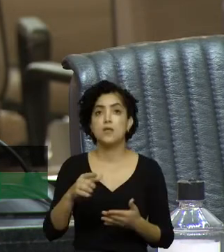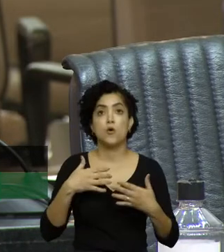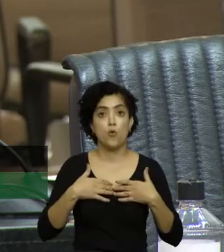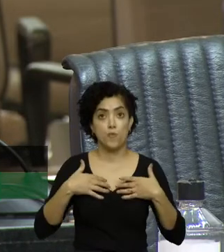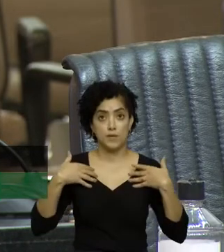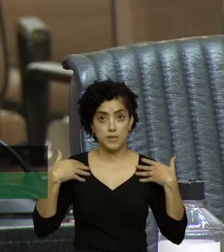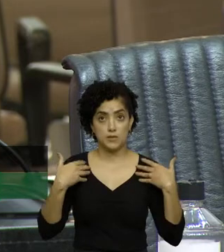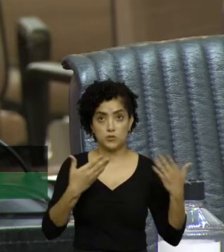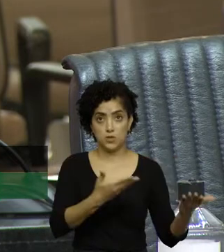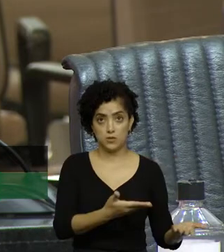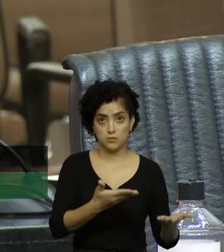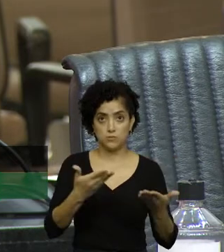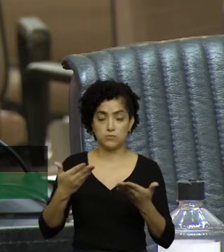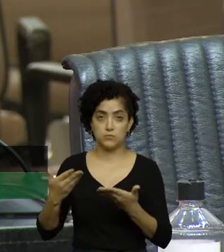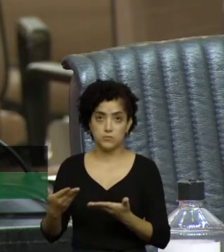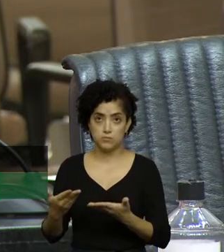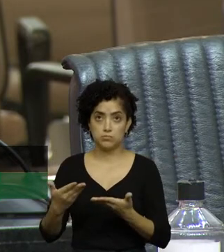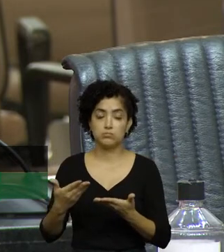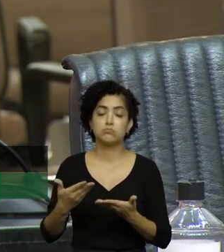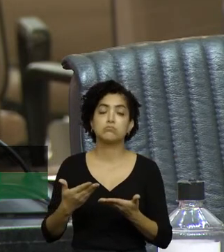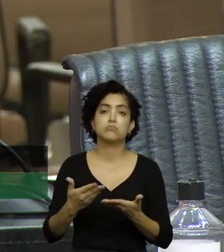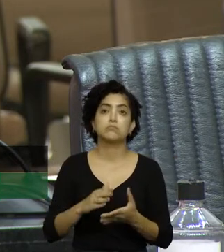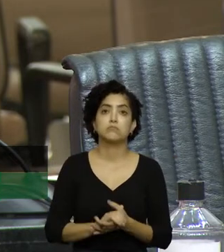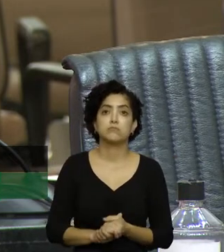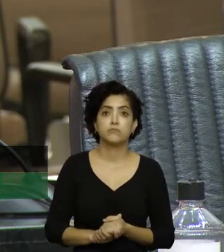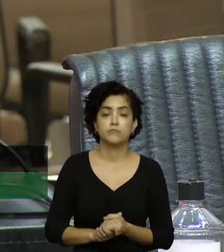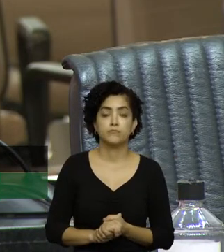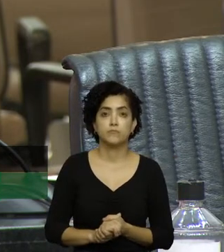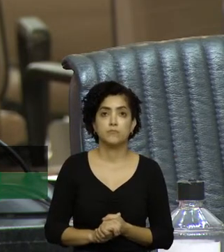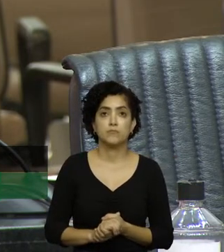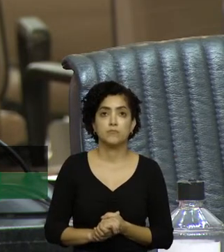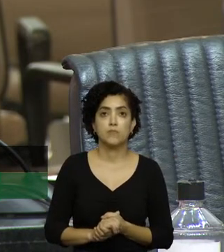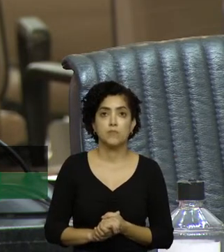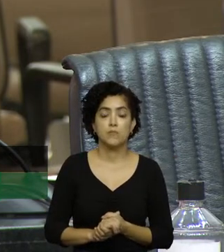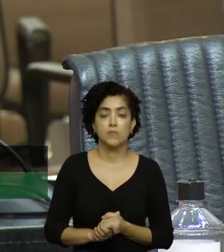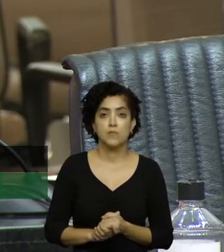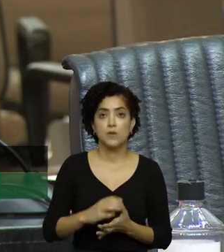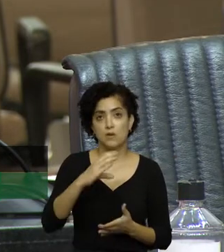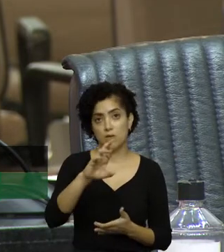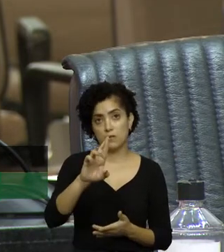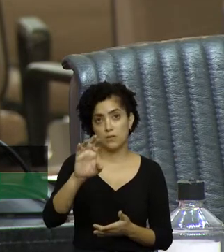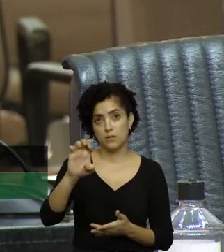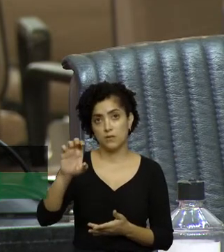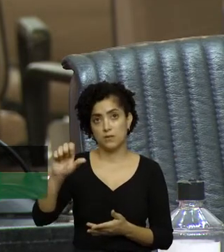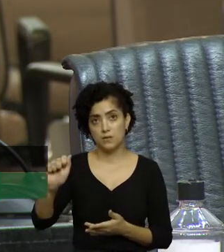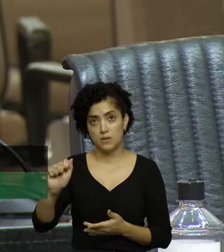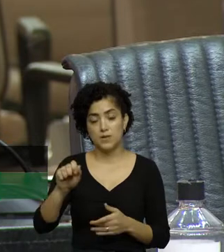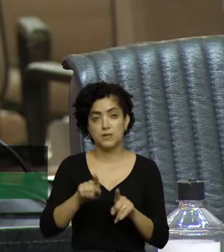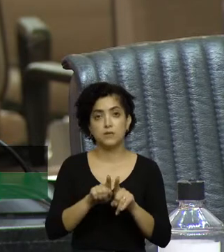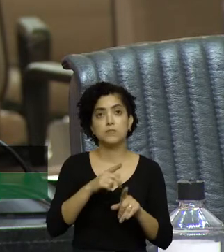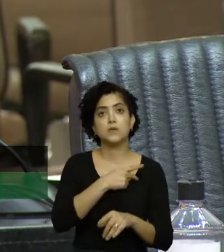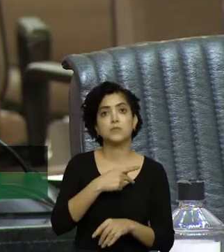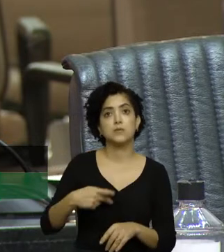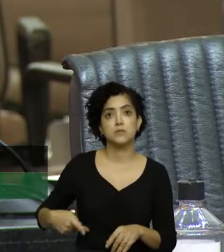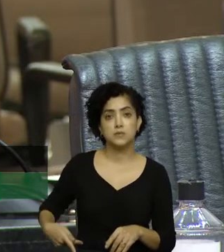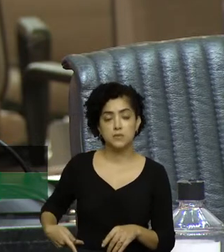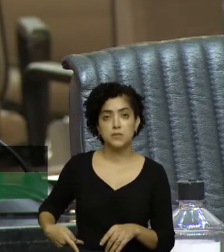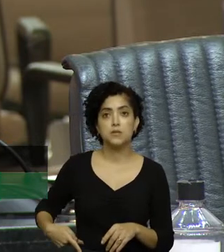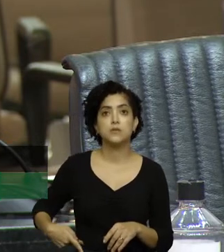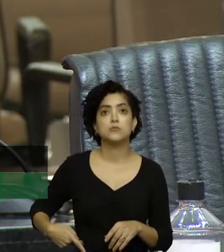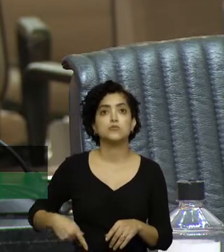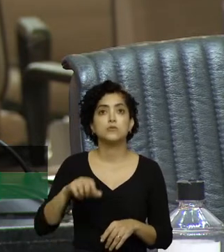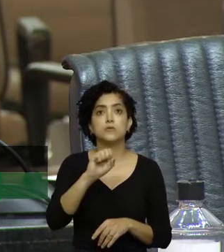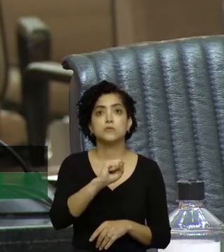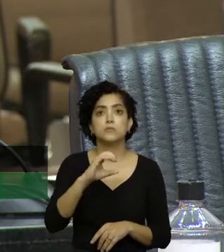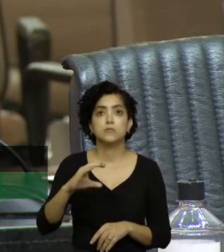Senhora presidente do Conselho Regional de Engenharia e Agronomia do Estado de Santa Catarina, CREA, Ângela Paviani, e o senhor presidente da Federação das Indústrias do Estado de Santa Catarina,